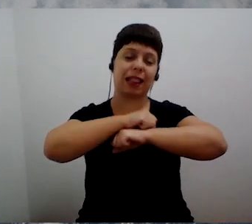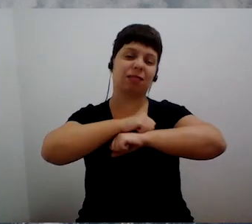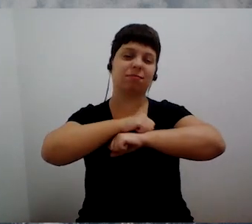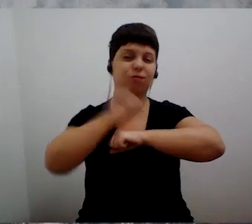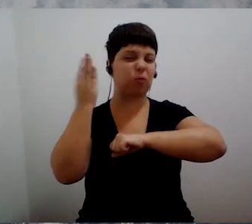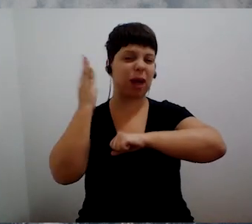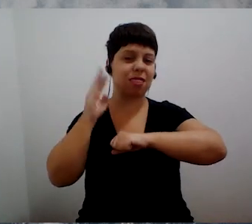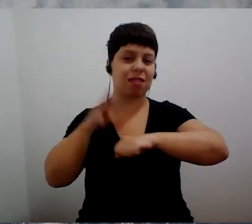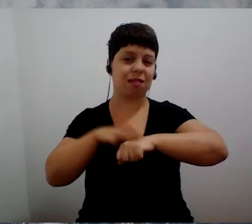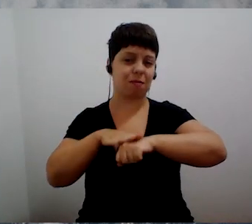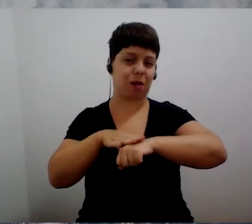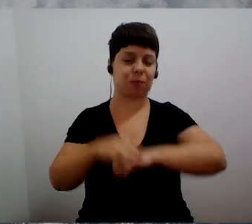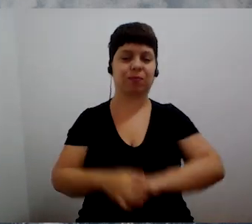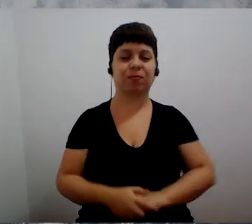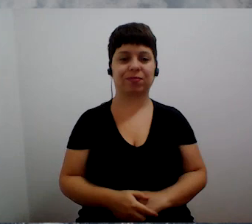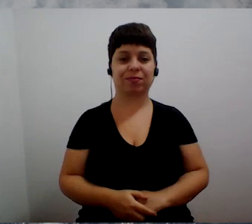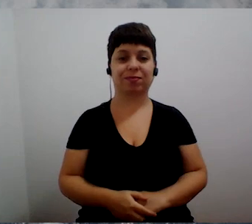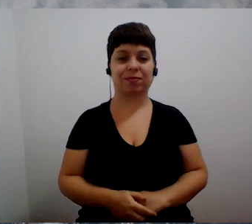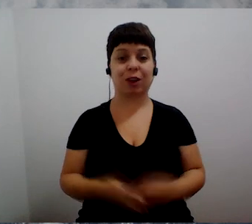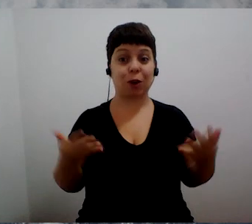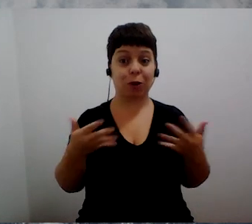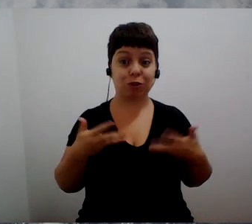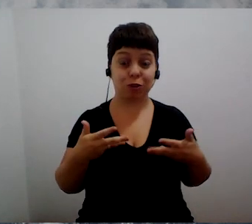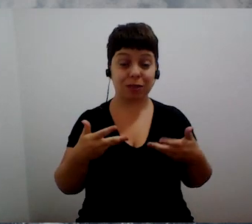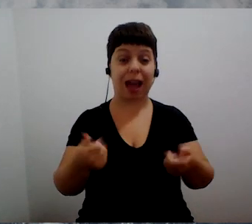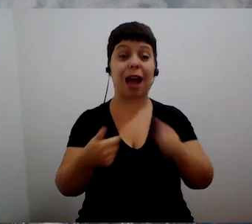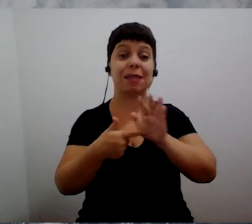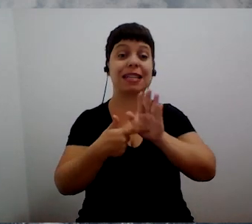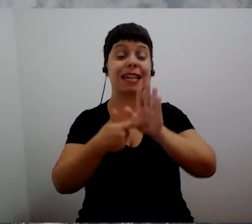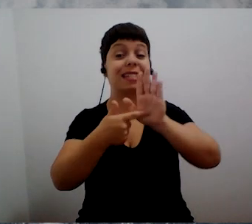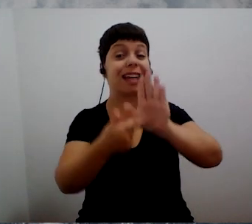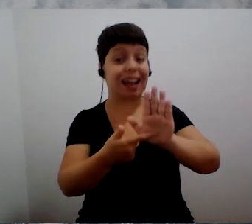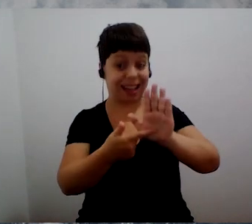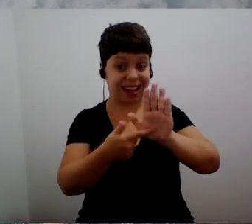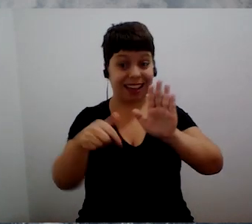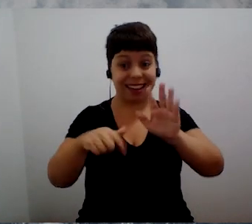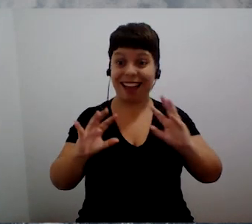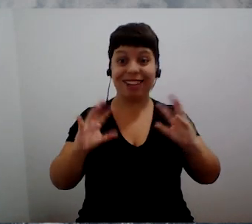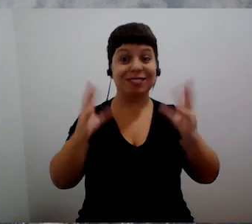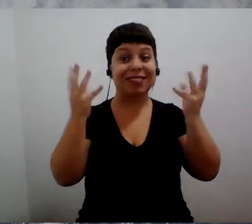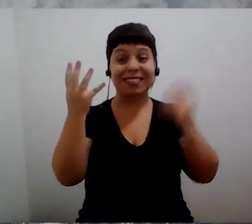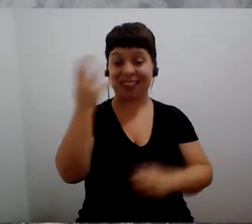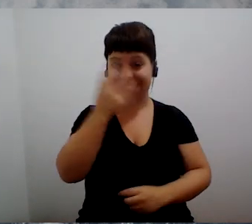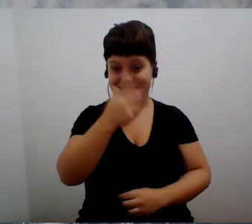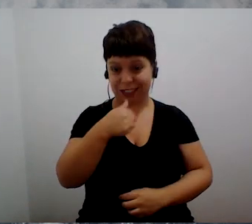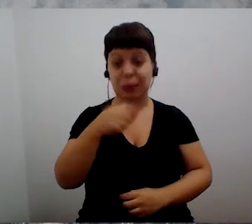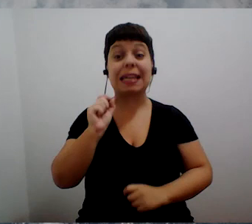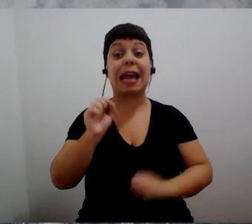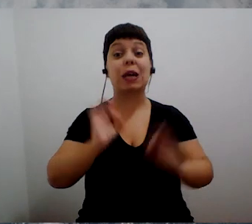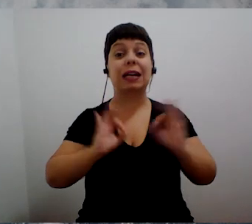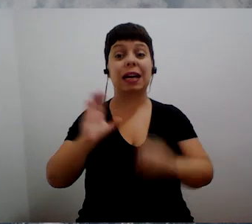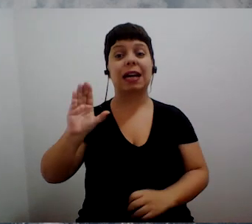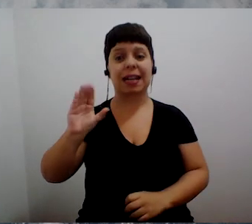marrom. Eu fui convidada hoje para apresentar e para introduzir aqui nesse evento lindo feito pela Cátedra em colaboração com